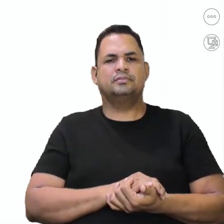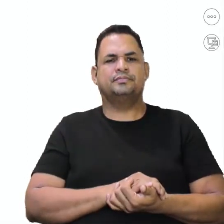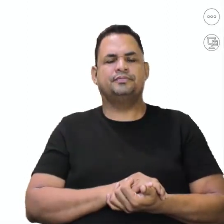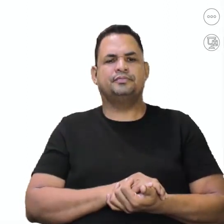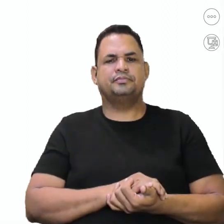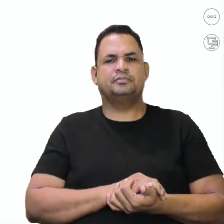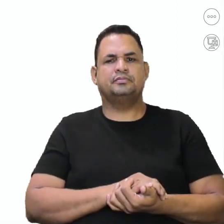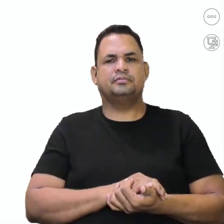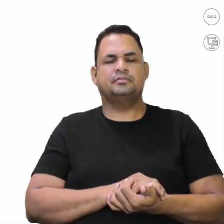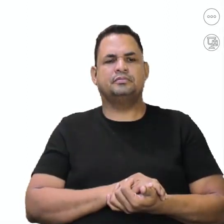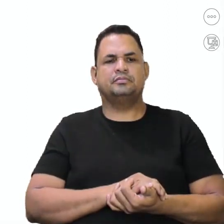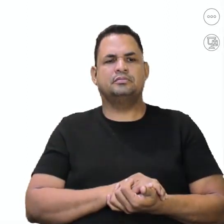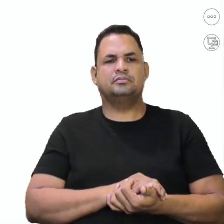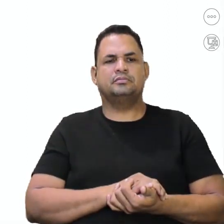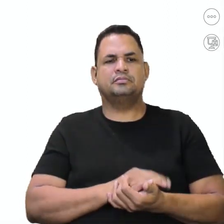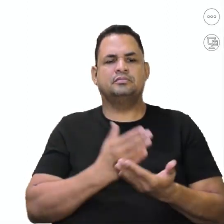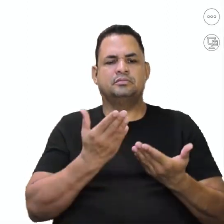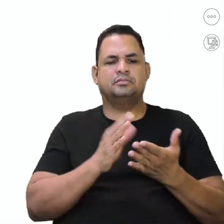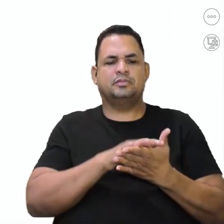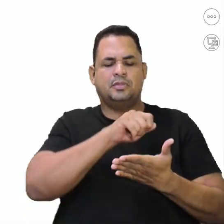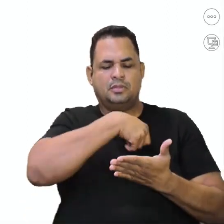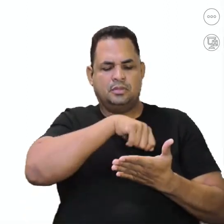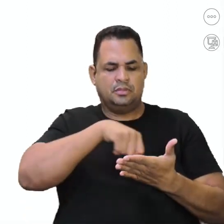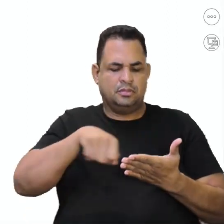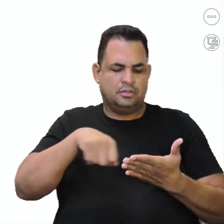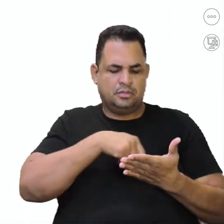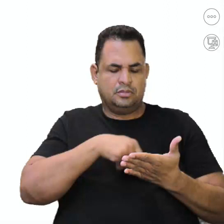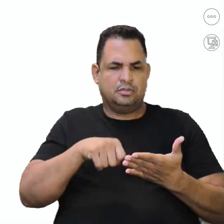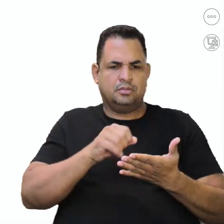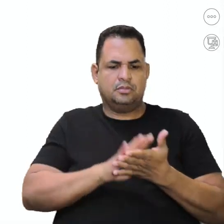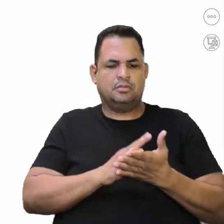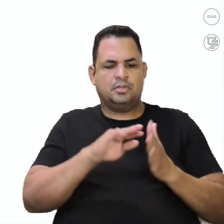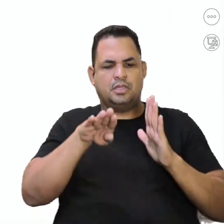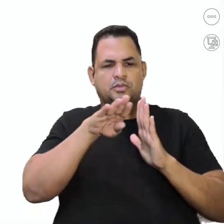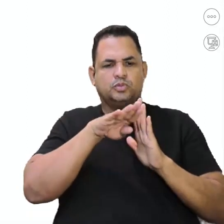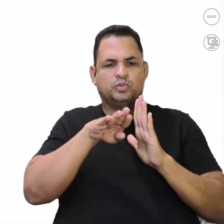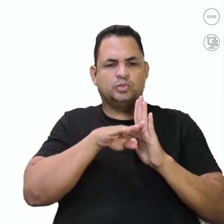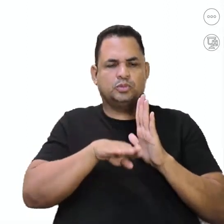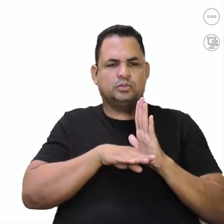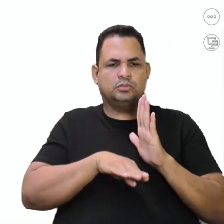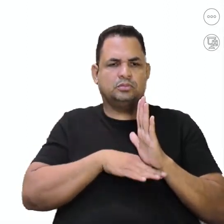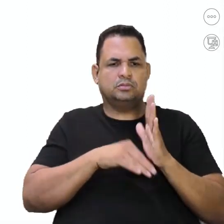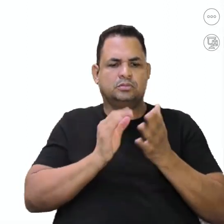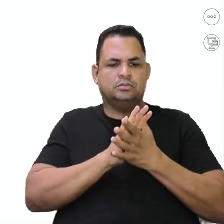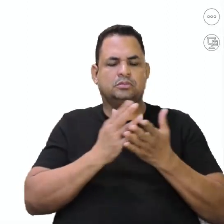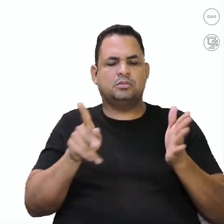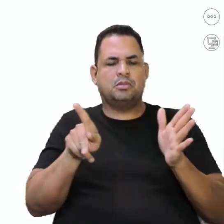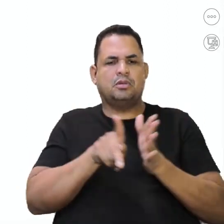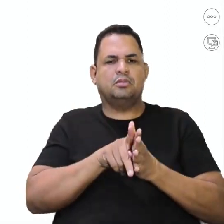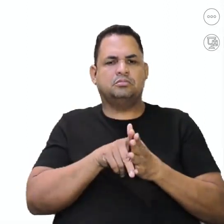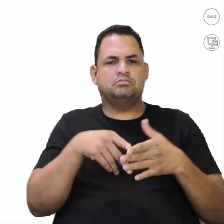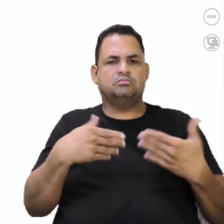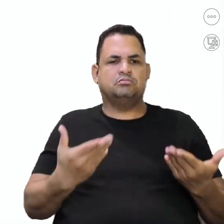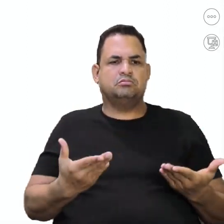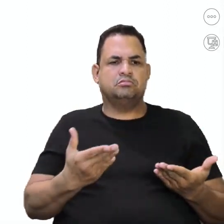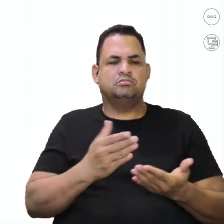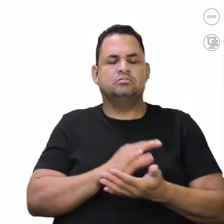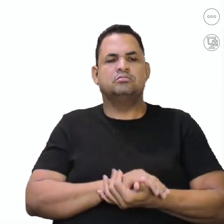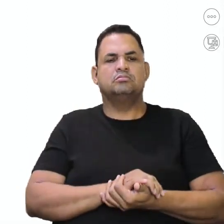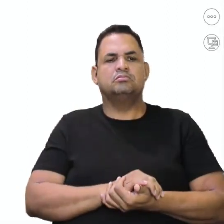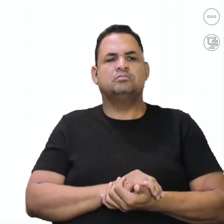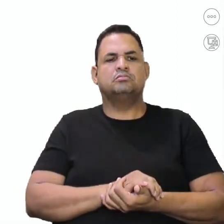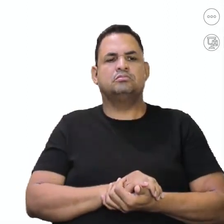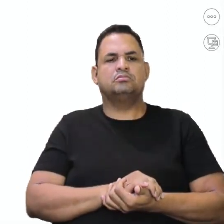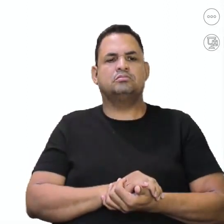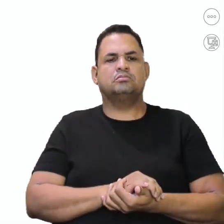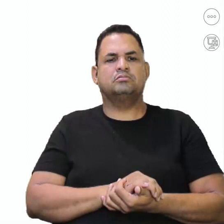every specific topics. E escritos sobre tópicos bem específicos. Então, vamos